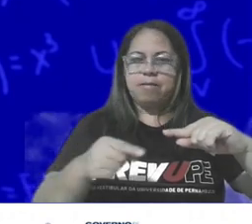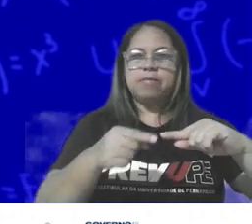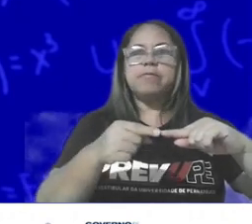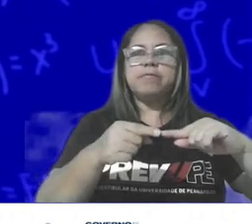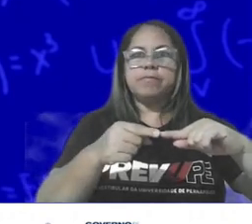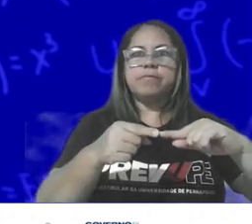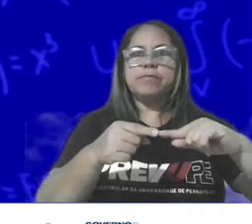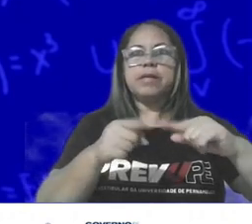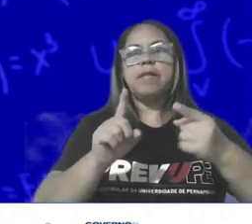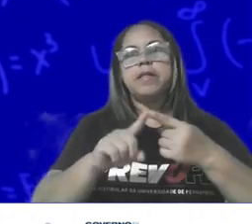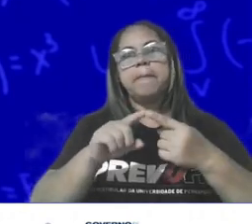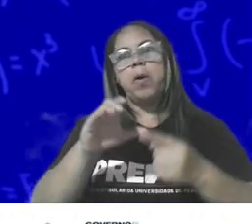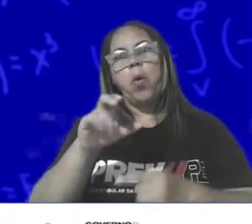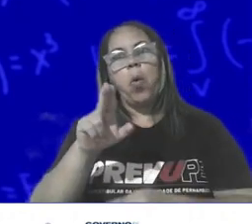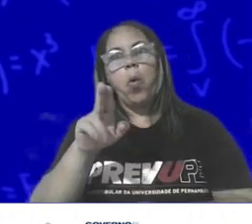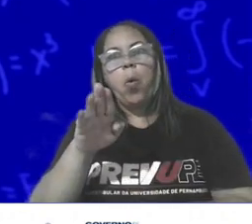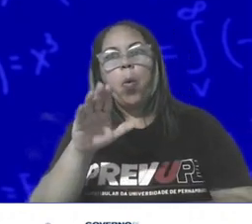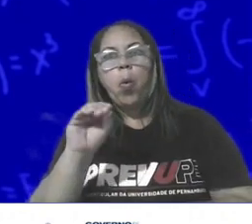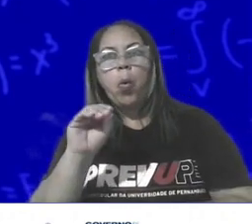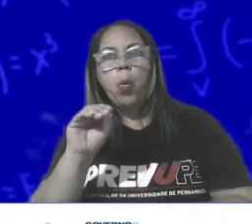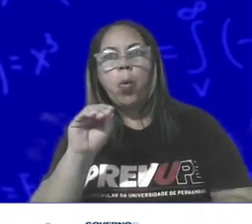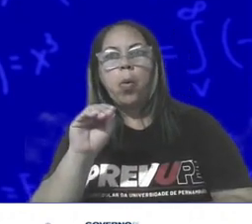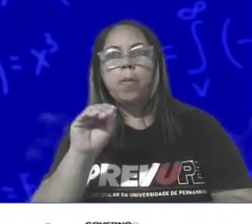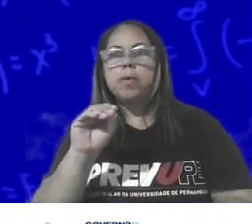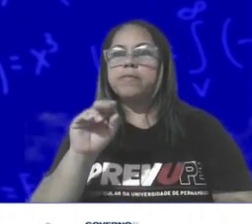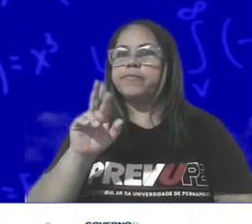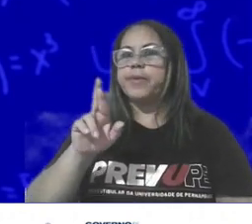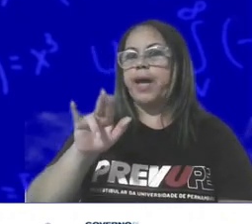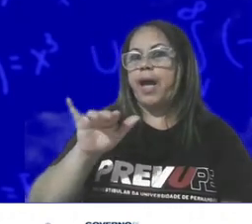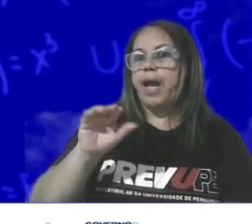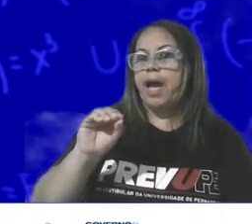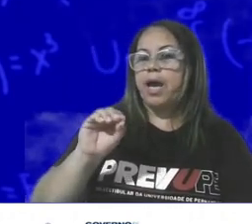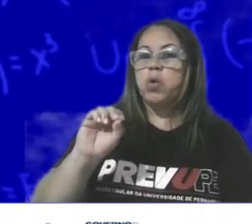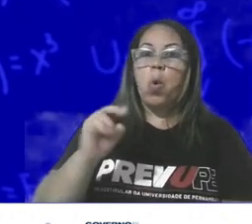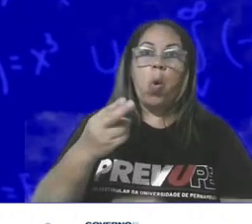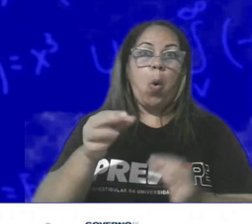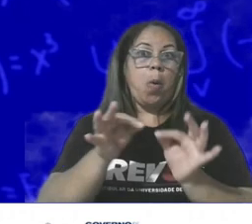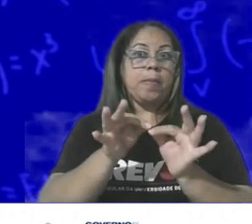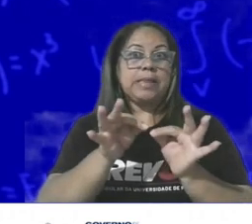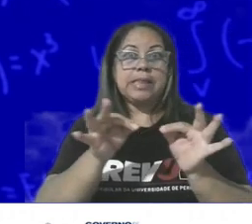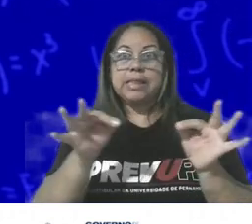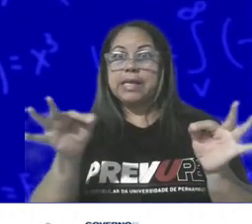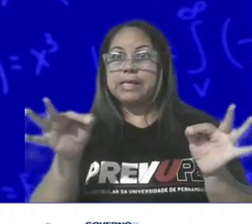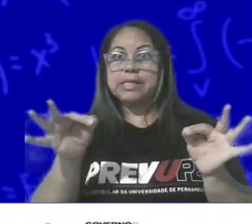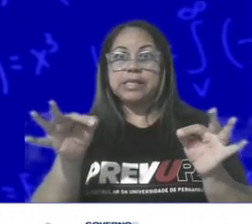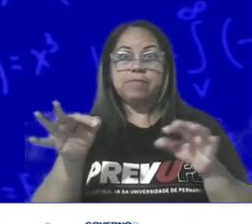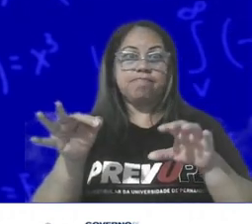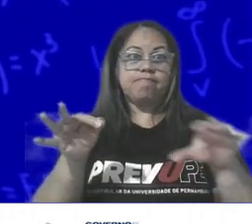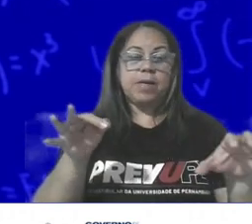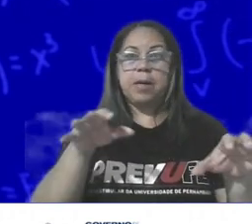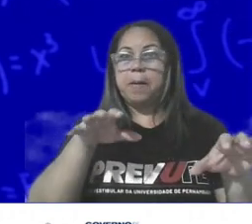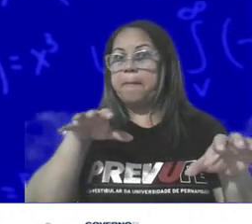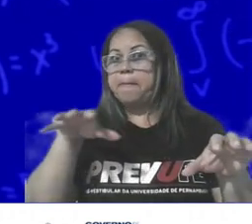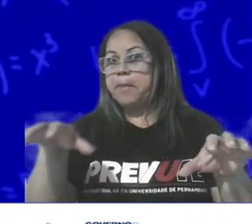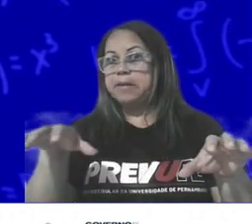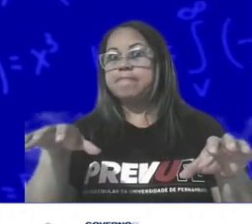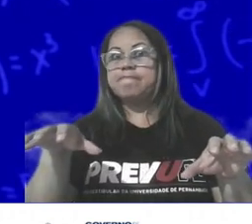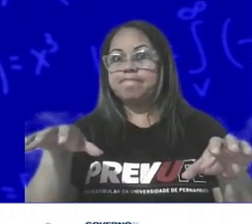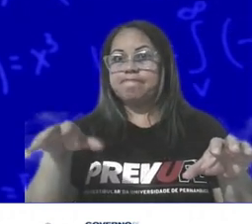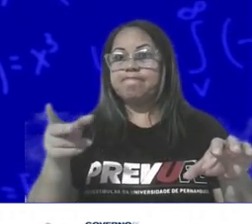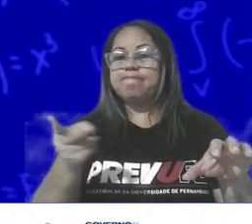O cubo do raio ou da distância que separa, né, estes dois